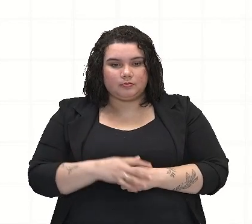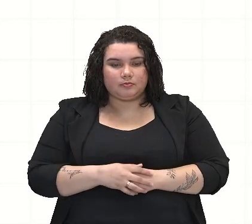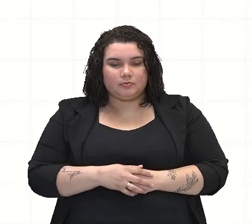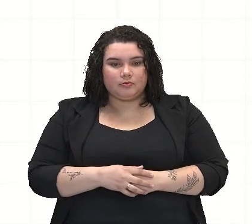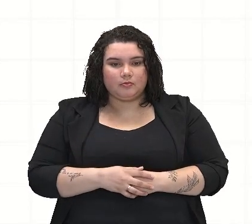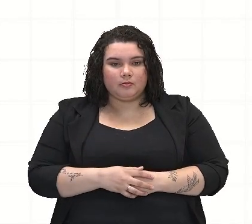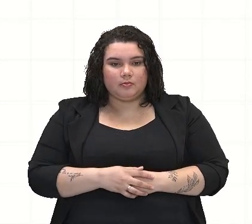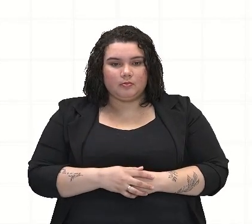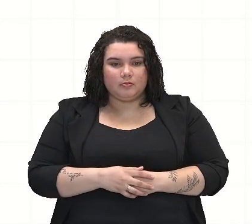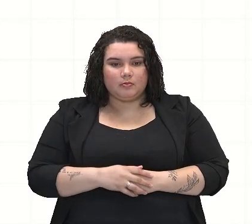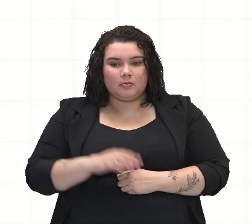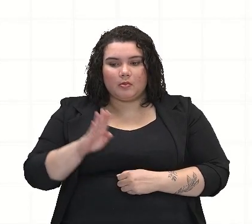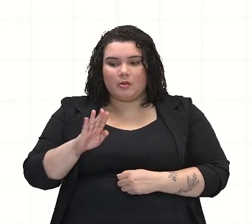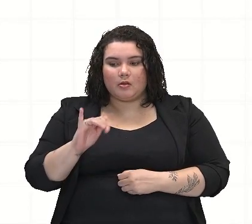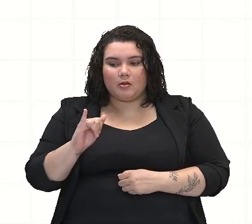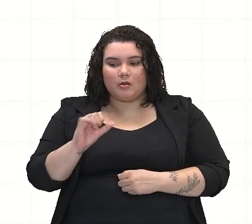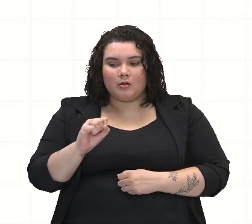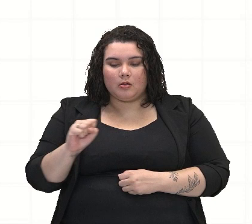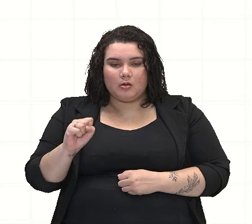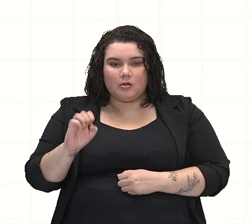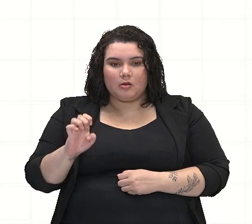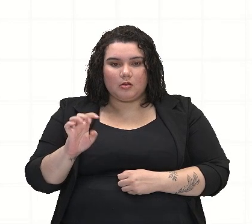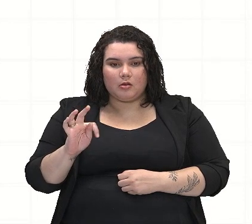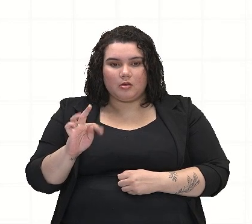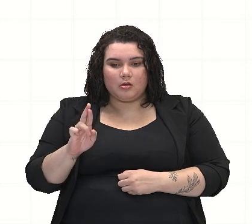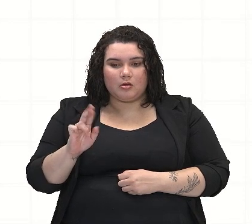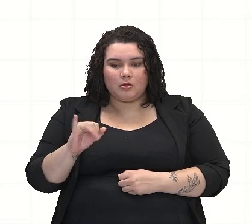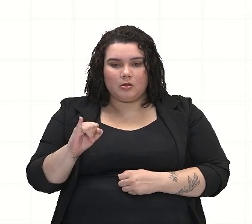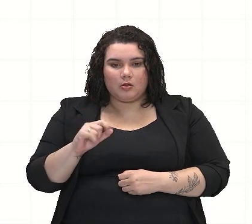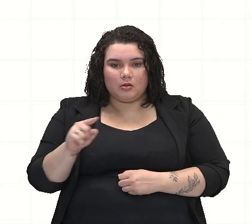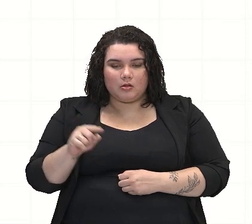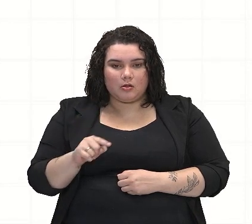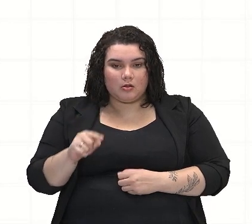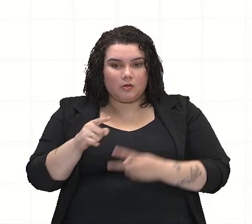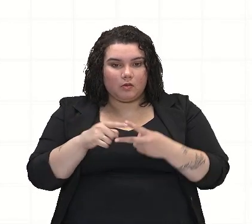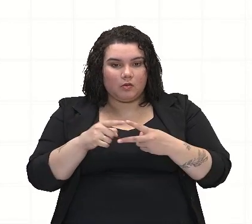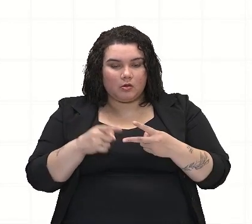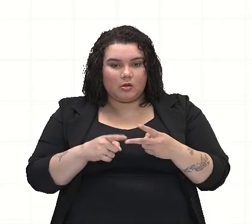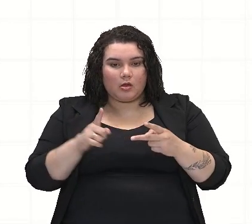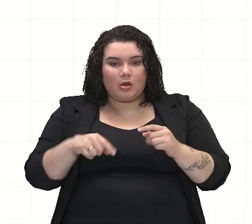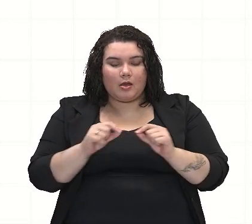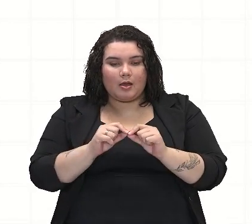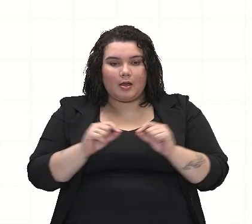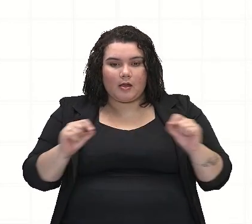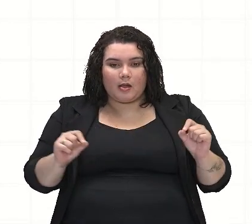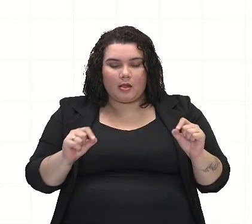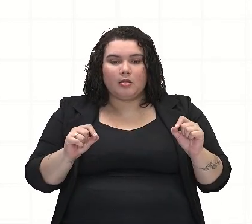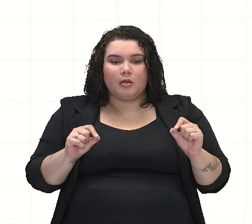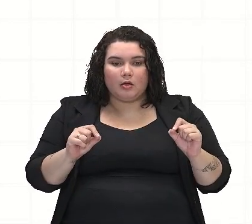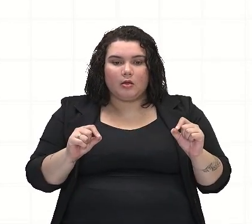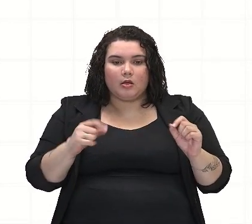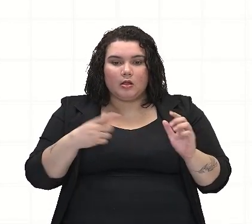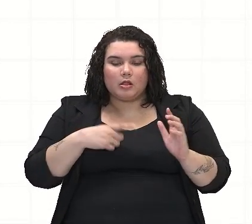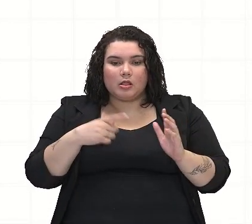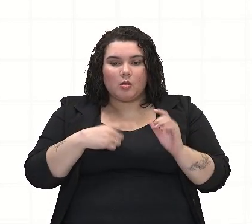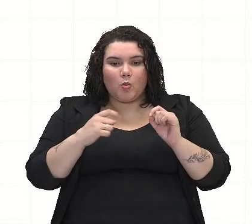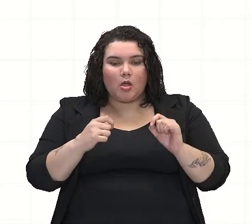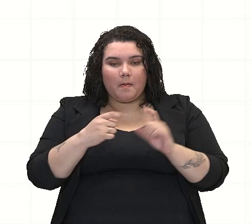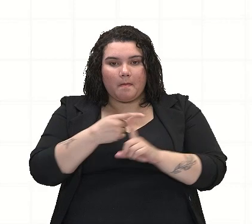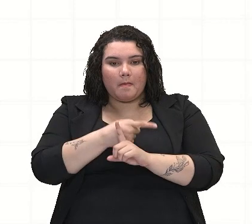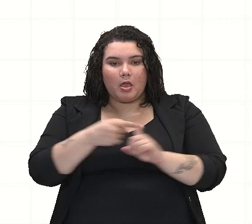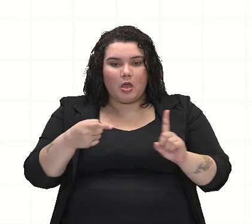falar um pouquinho aqui da bissetriz. A bissetriz de um ângulo é a reta que divide o ângulo em